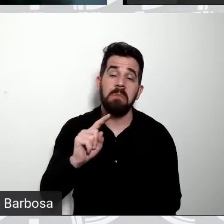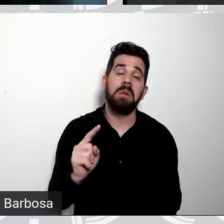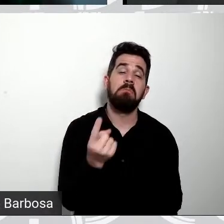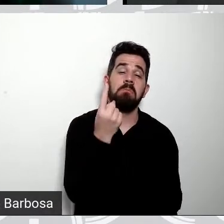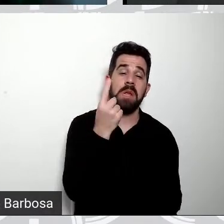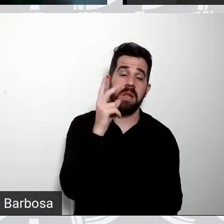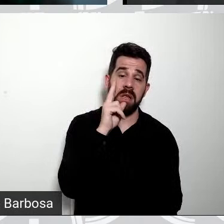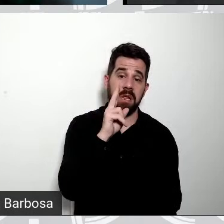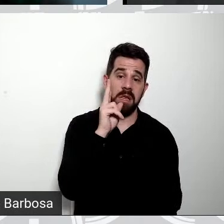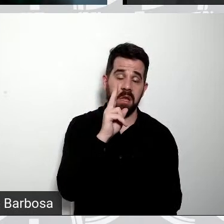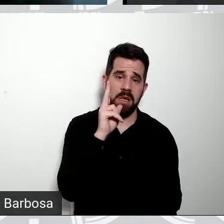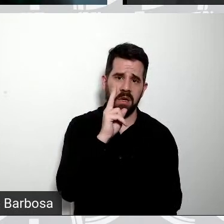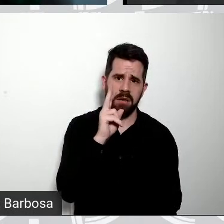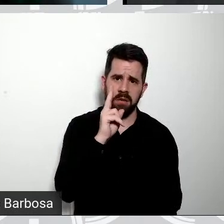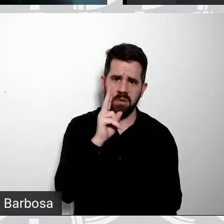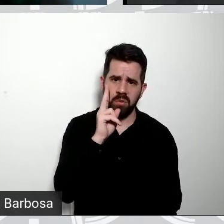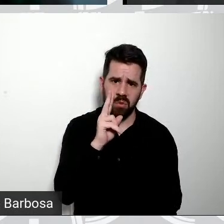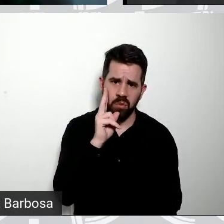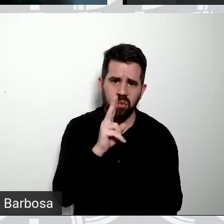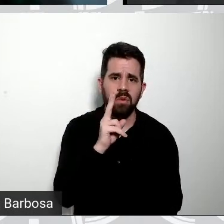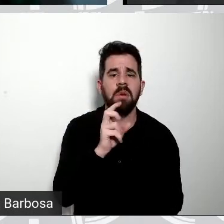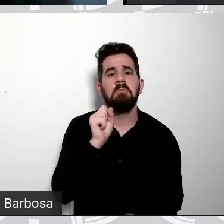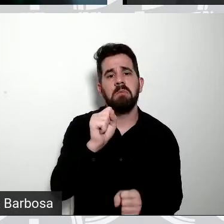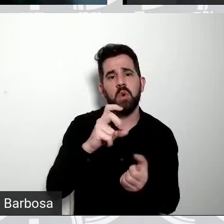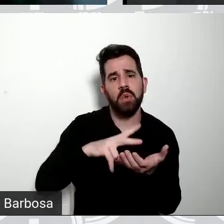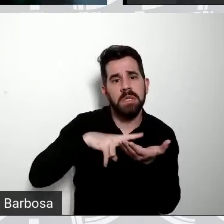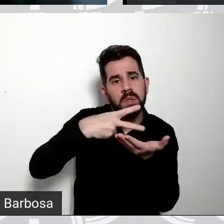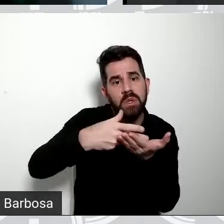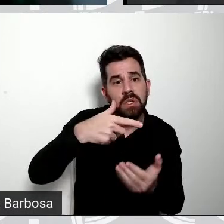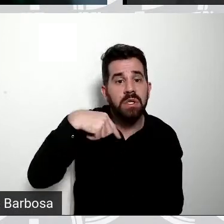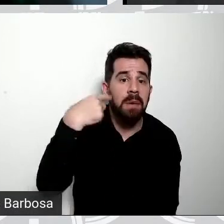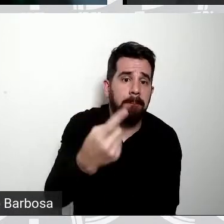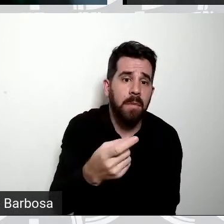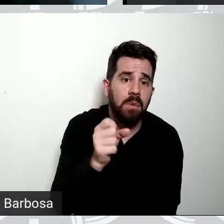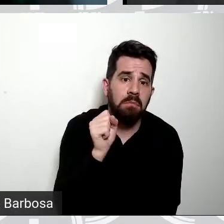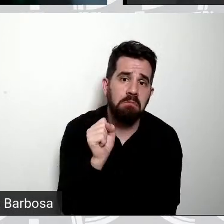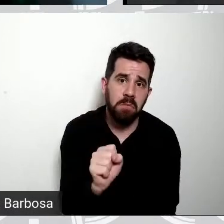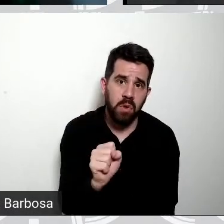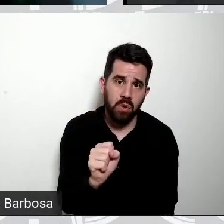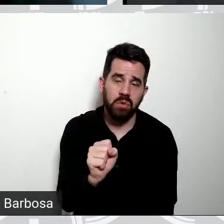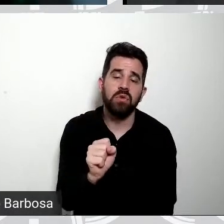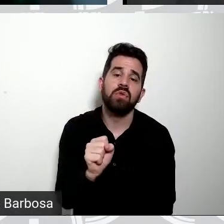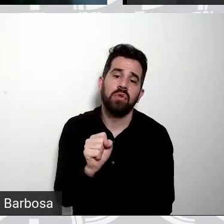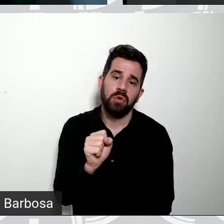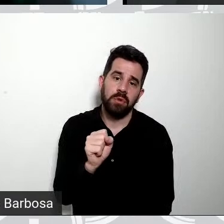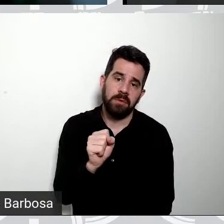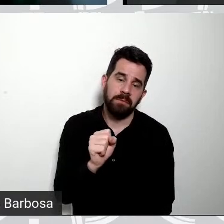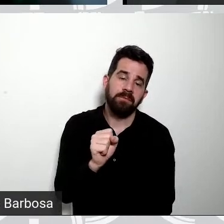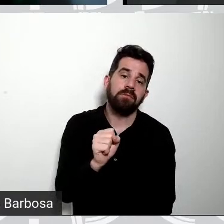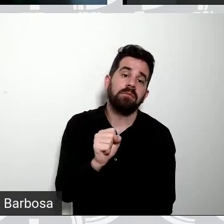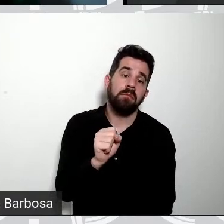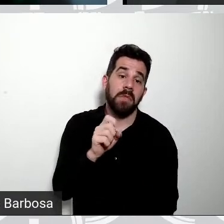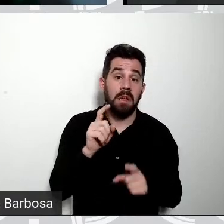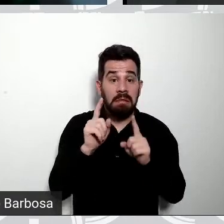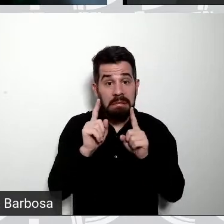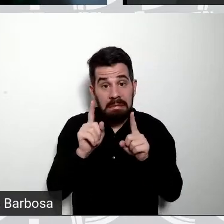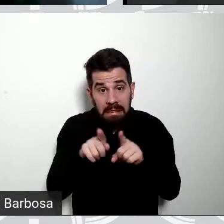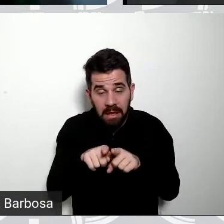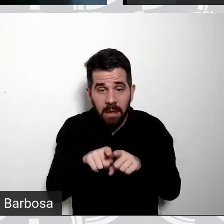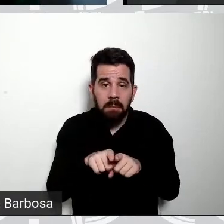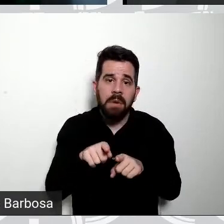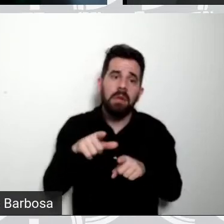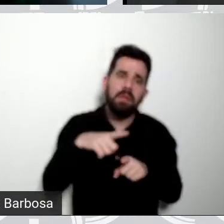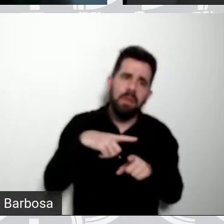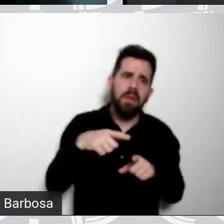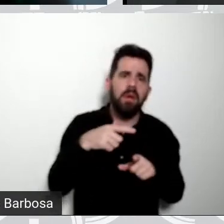ser retraduzidas depois. No caso desses escritores tradutores, por incrível que pareça, com todas as dificuldades